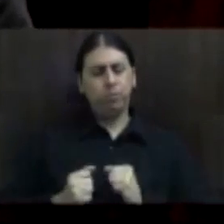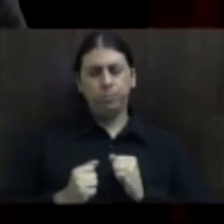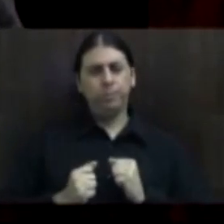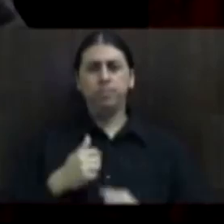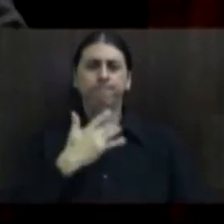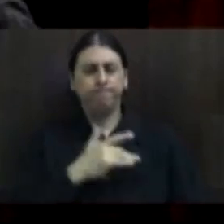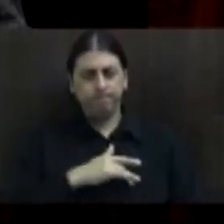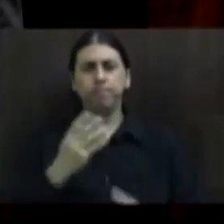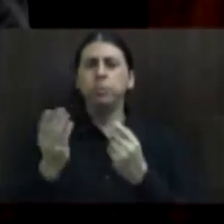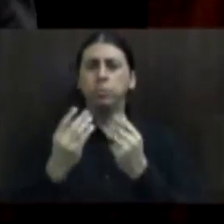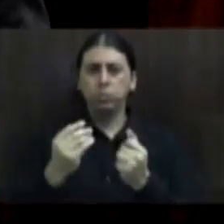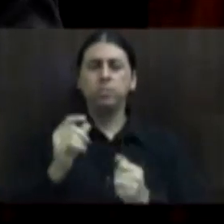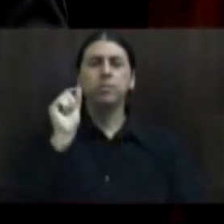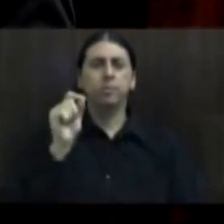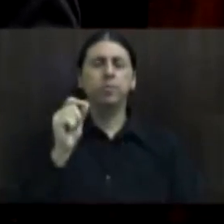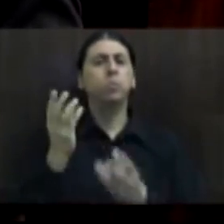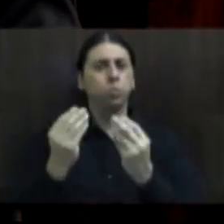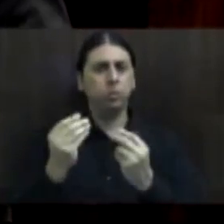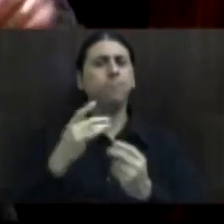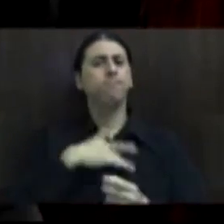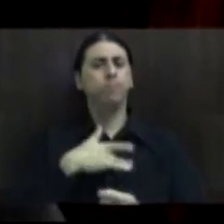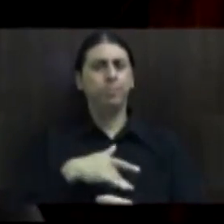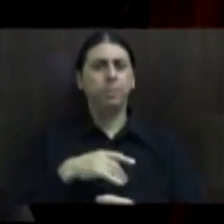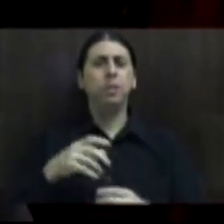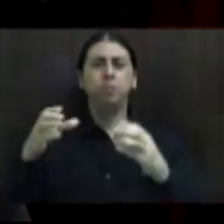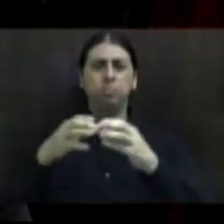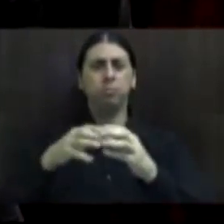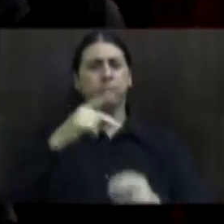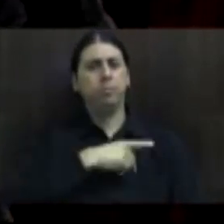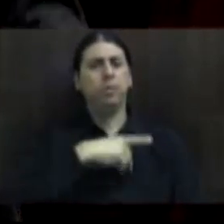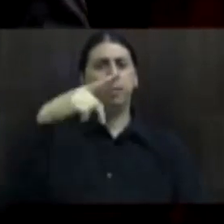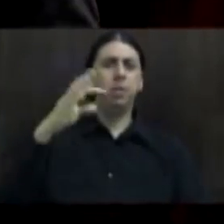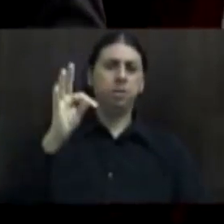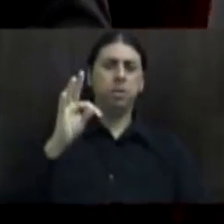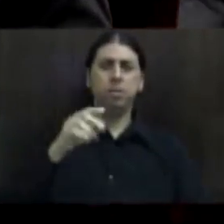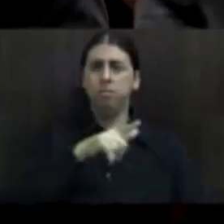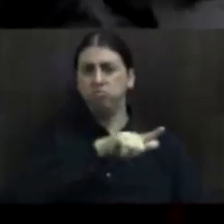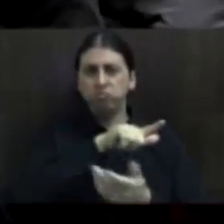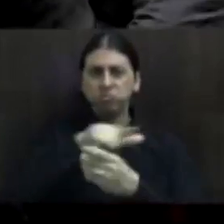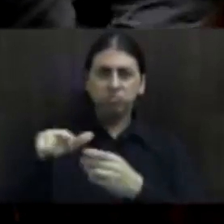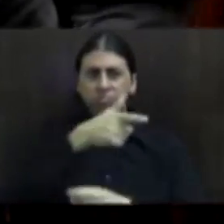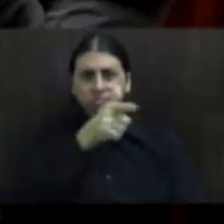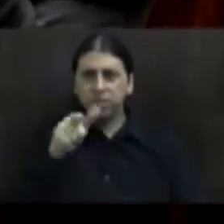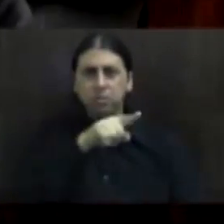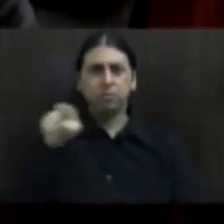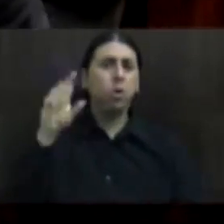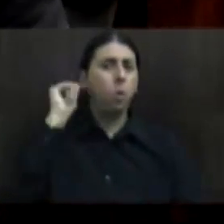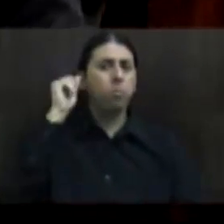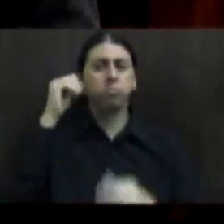lamento muito muito que a bancada do pt não esteja aqui para ouvi-lo